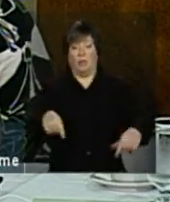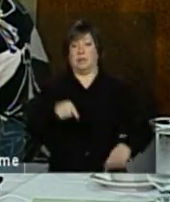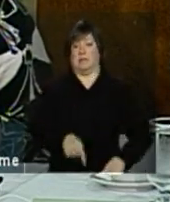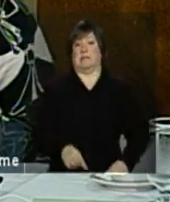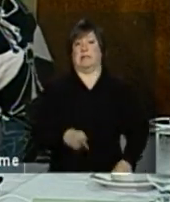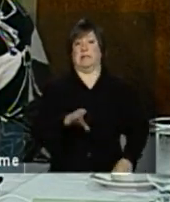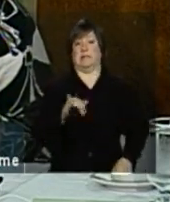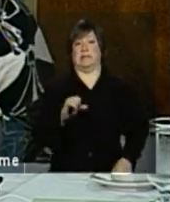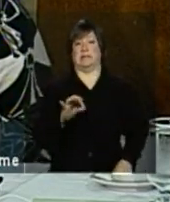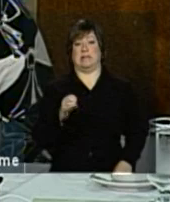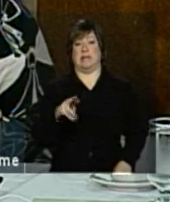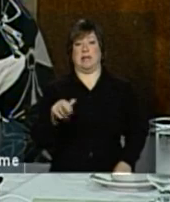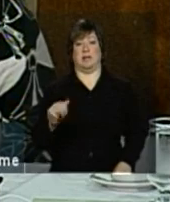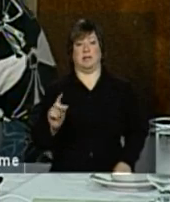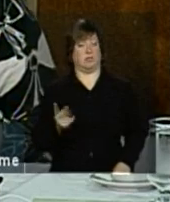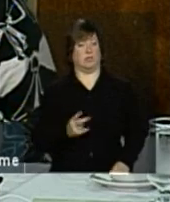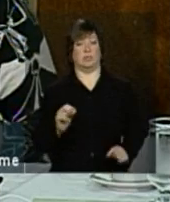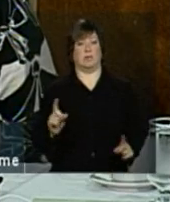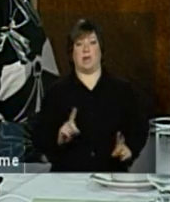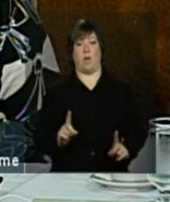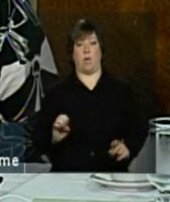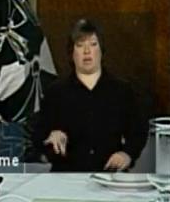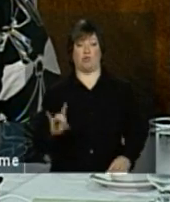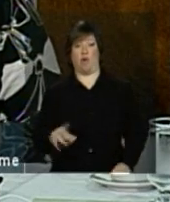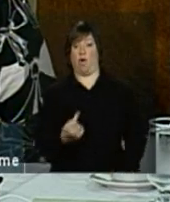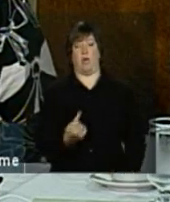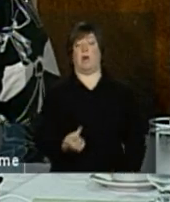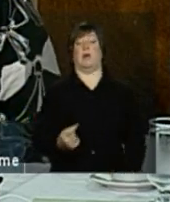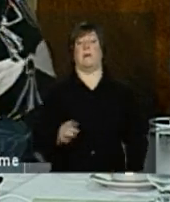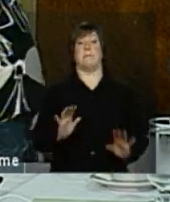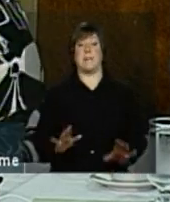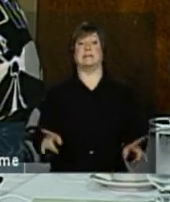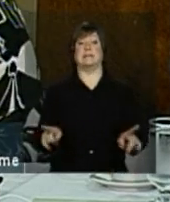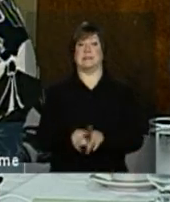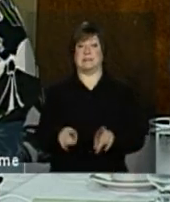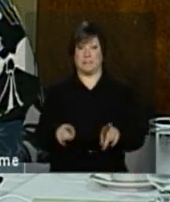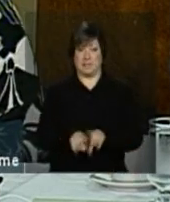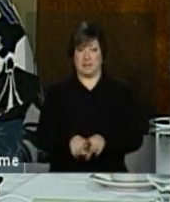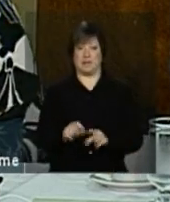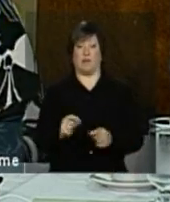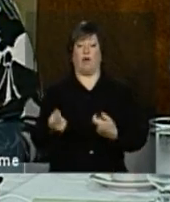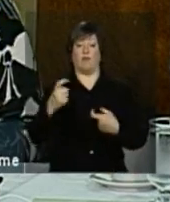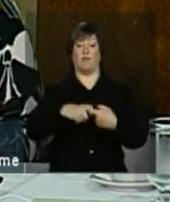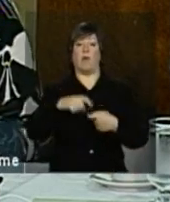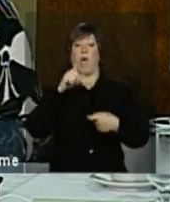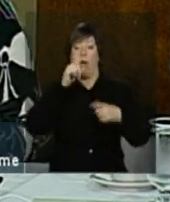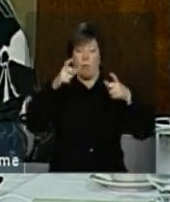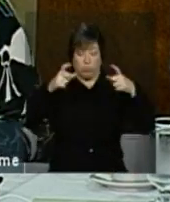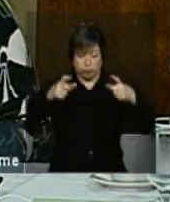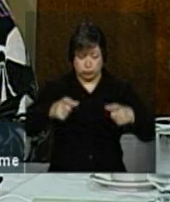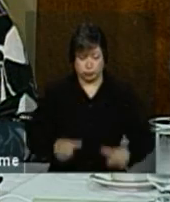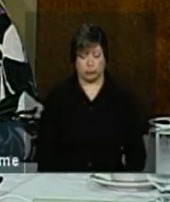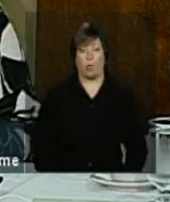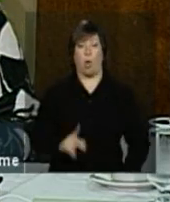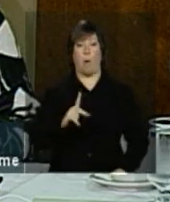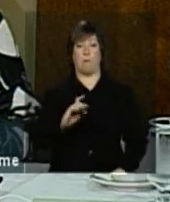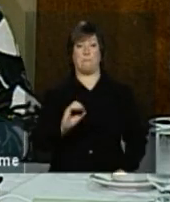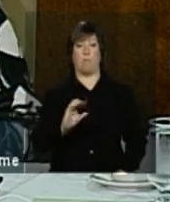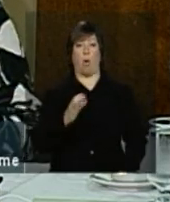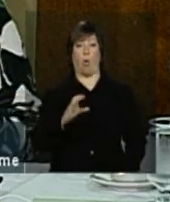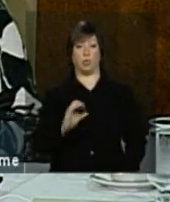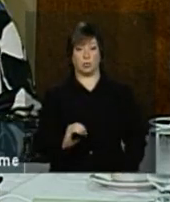placa nós estamos investindo pesado também na recuperação de poos na construção de sistemas